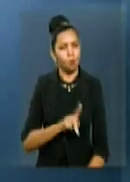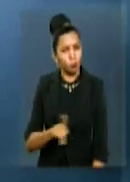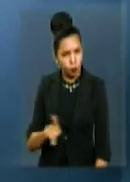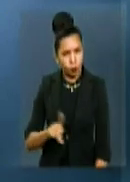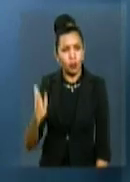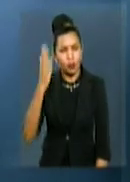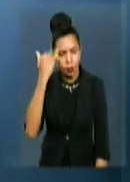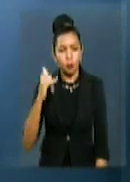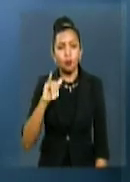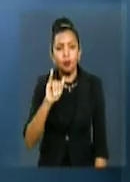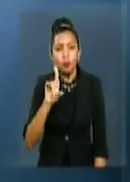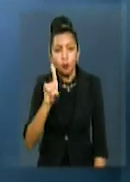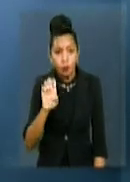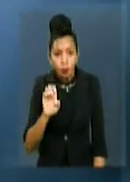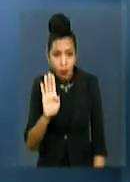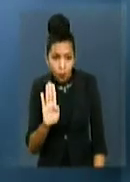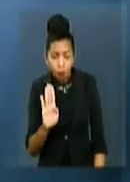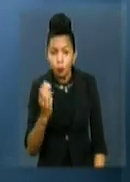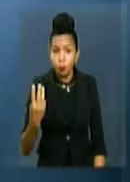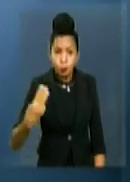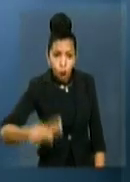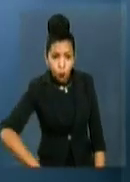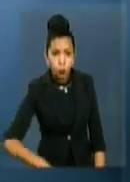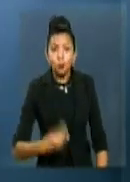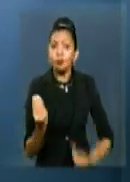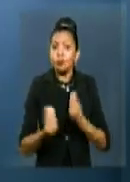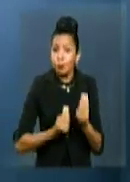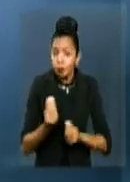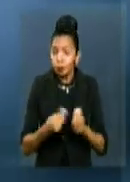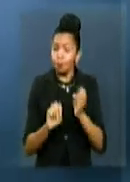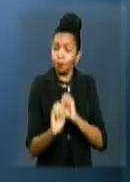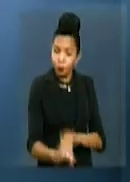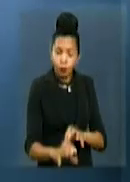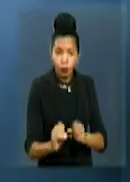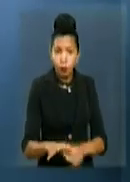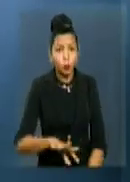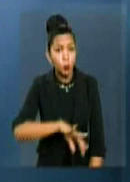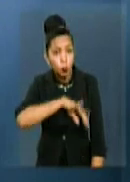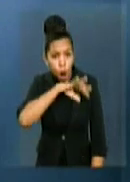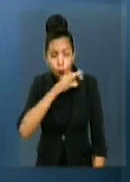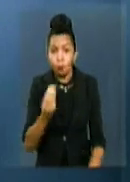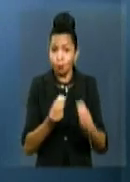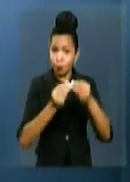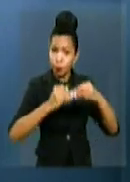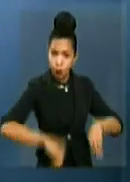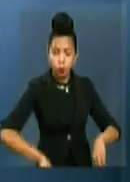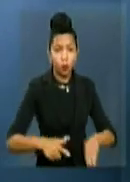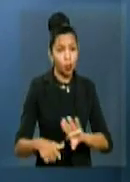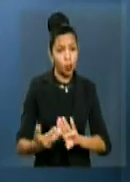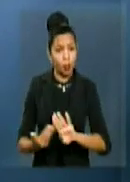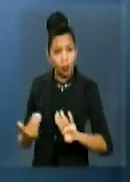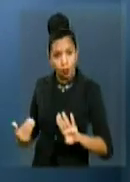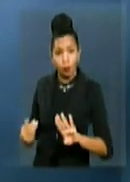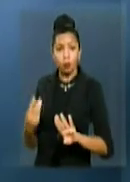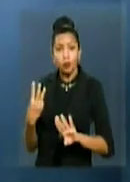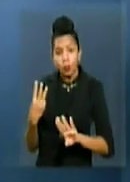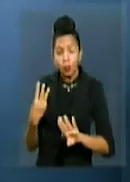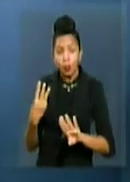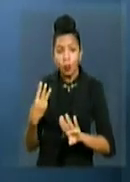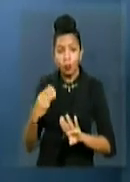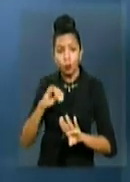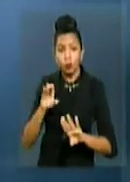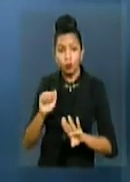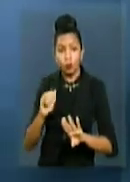o ideb do maranhão minha gente a qualidade do ensino estava em queda ela pegou com 3 com jackson lado e